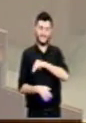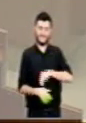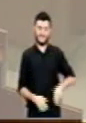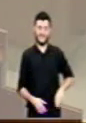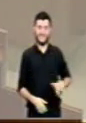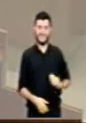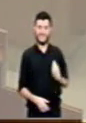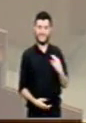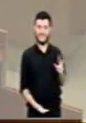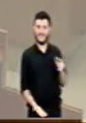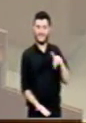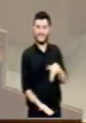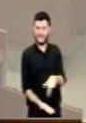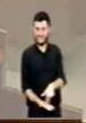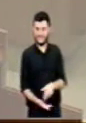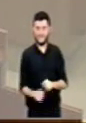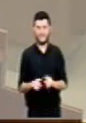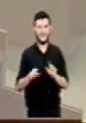Esse